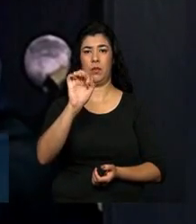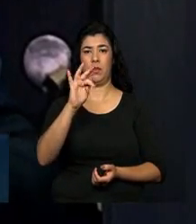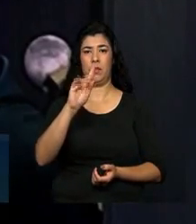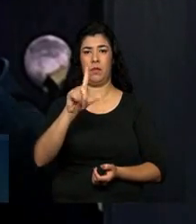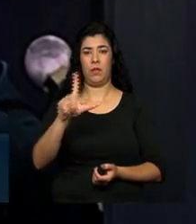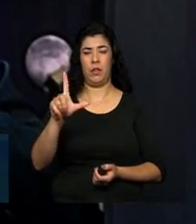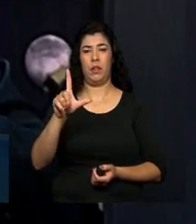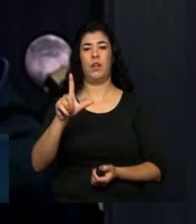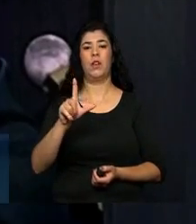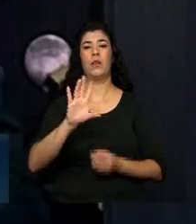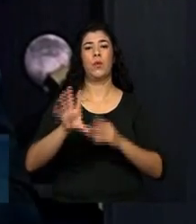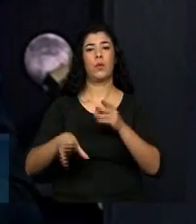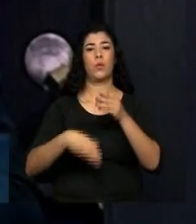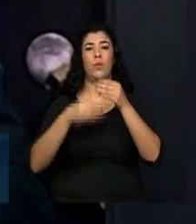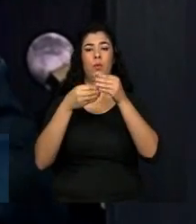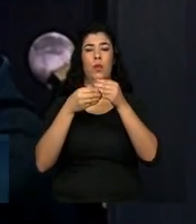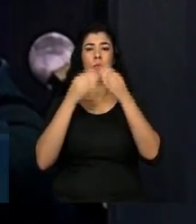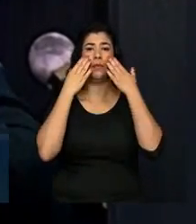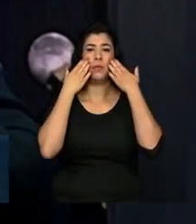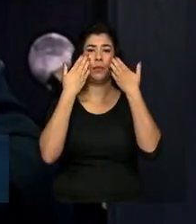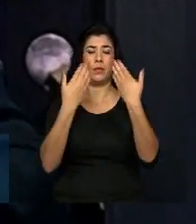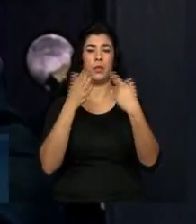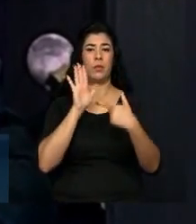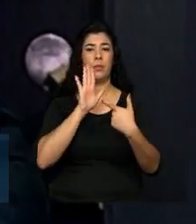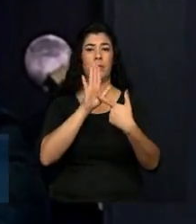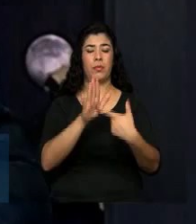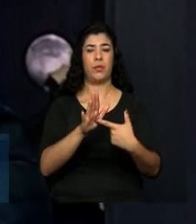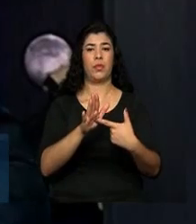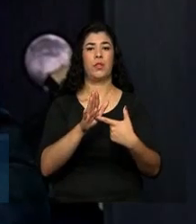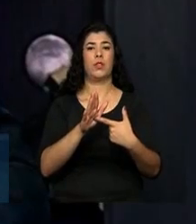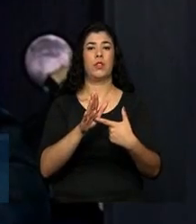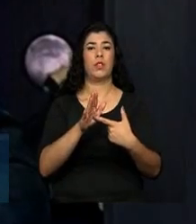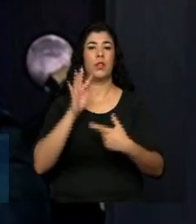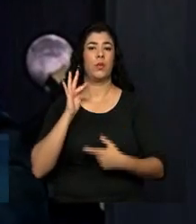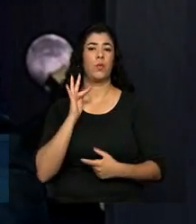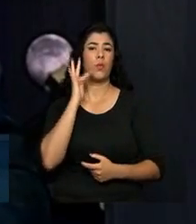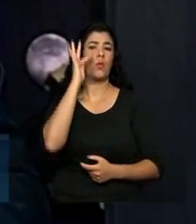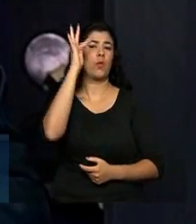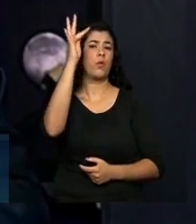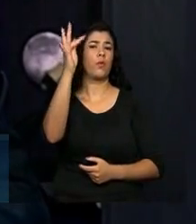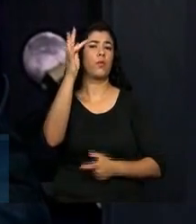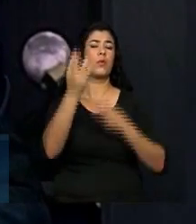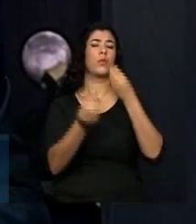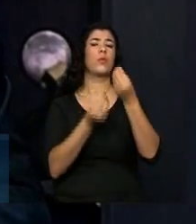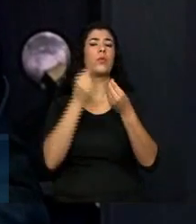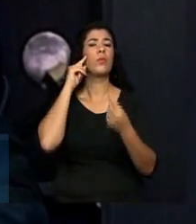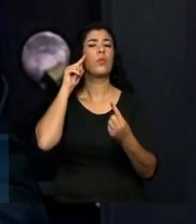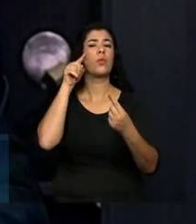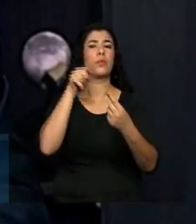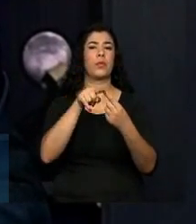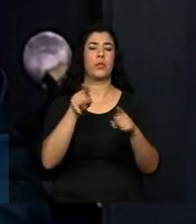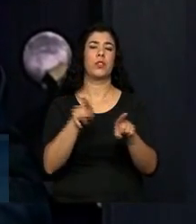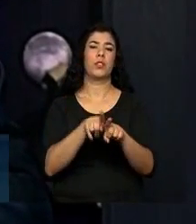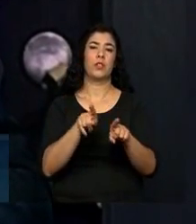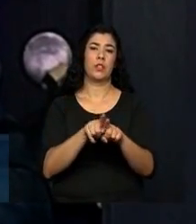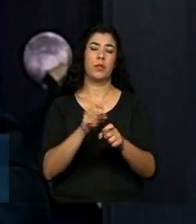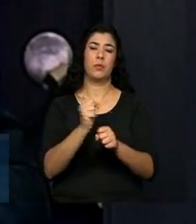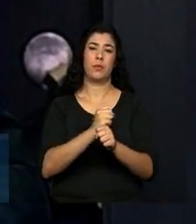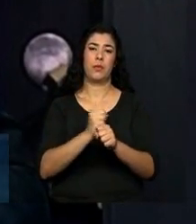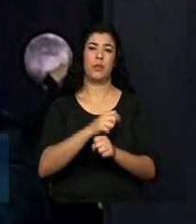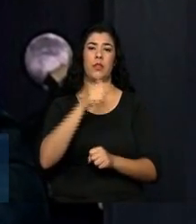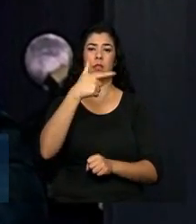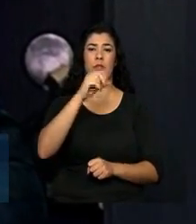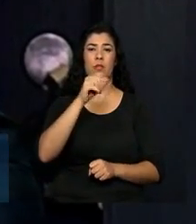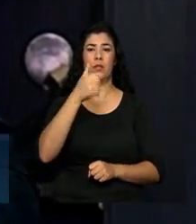complemente a apresentação numa visão eh futura para esse ano 2015 uma perspectiva de